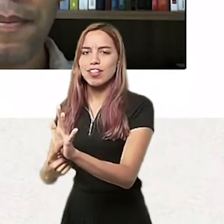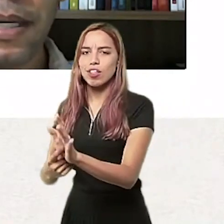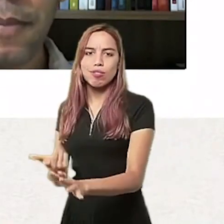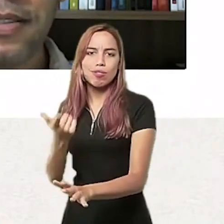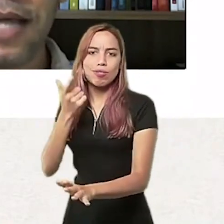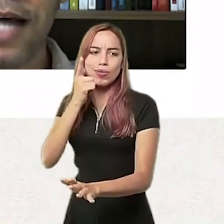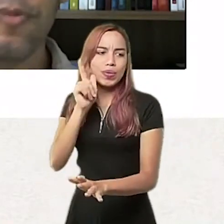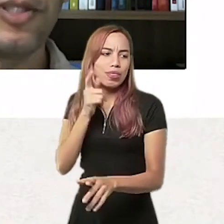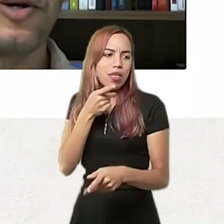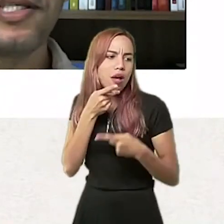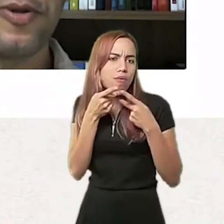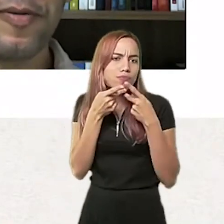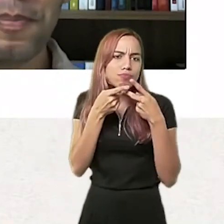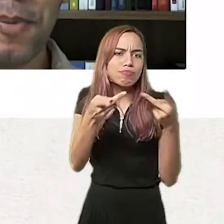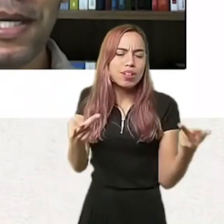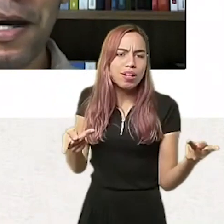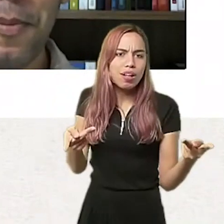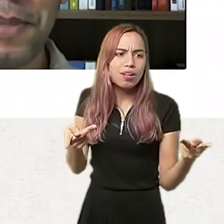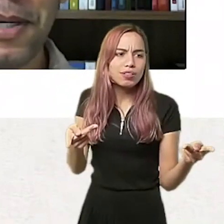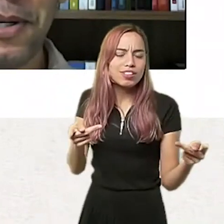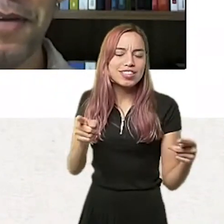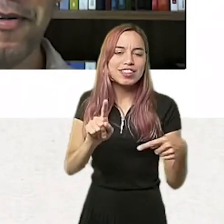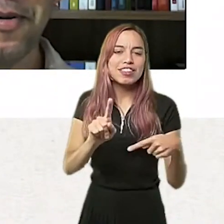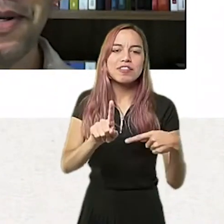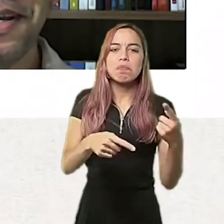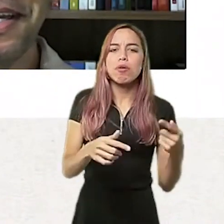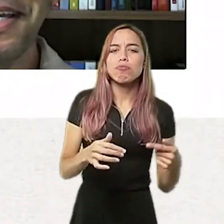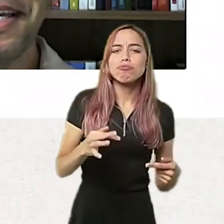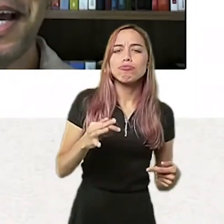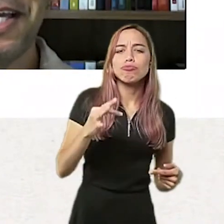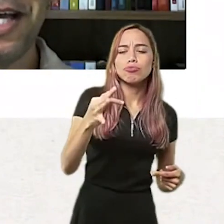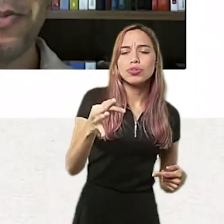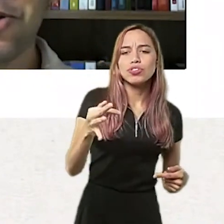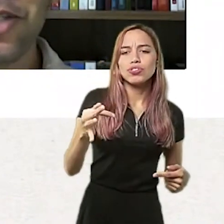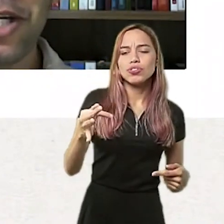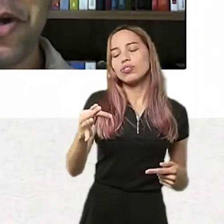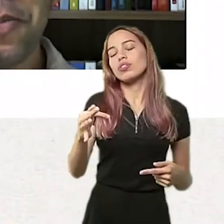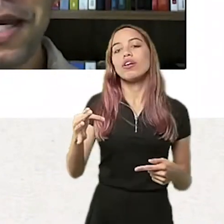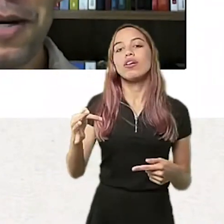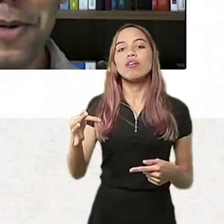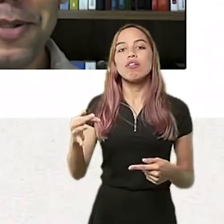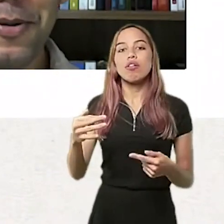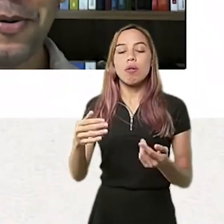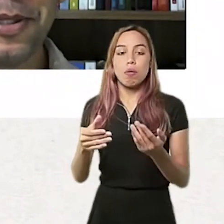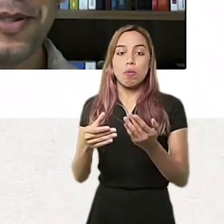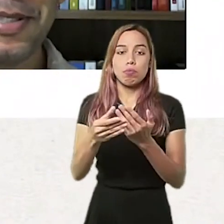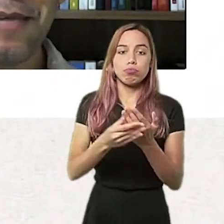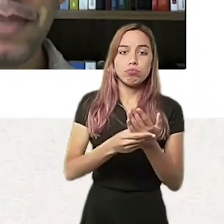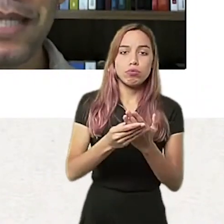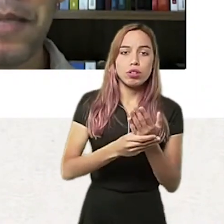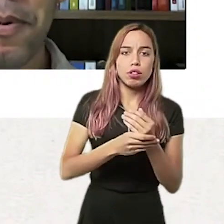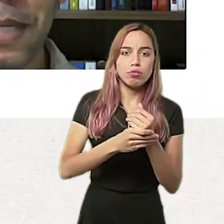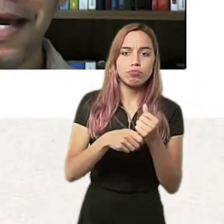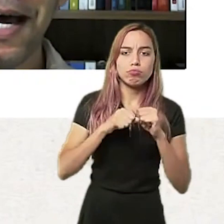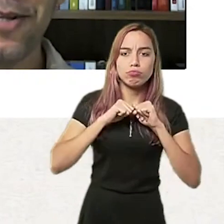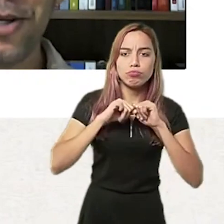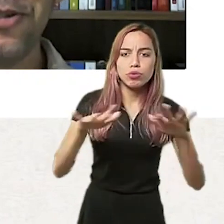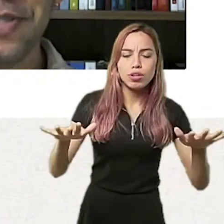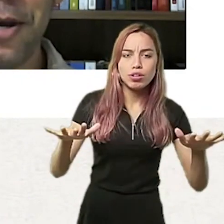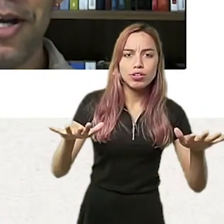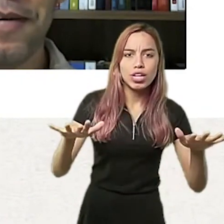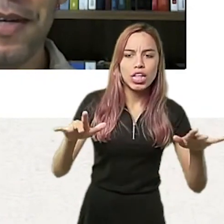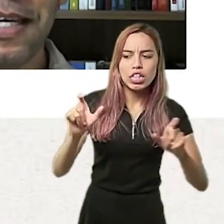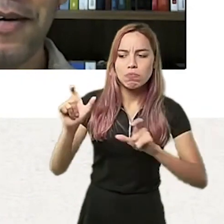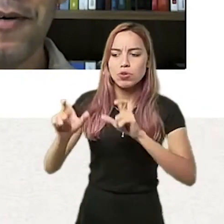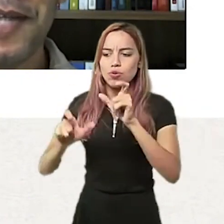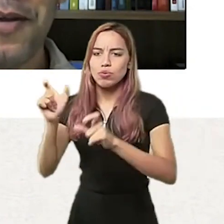só vim falar bem mais tarde quando eu resolvi publicar o primeiro livro. E aí as pessoas já souberam quando estava para ser publicado.